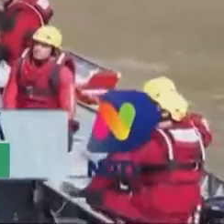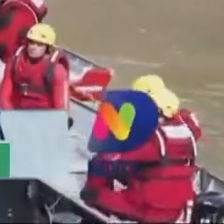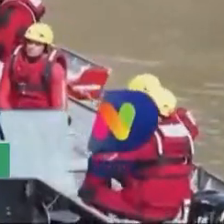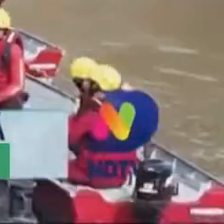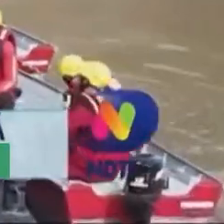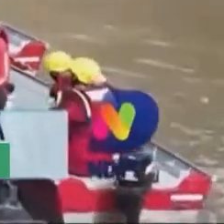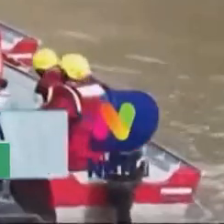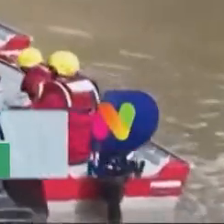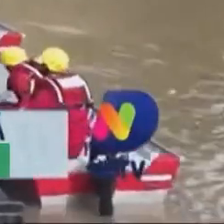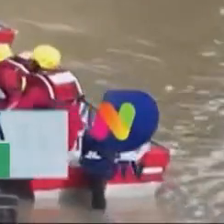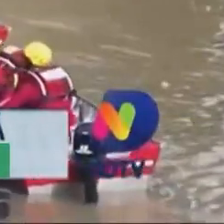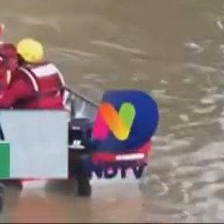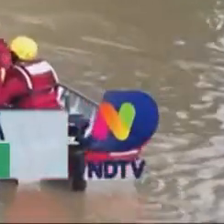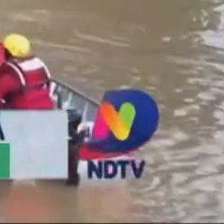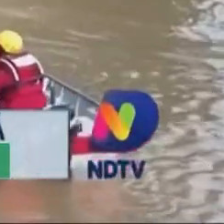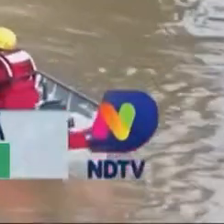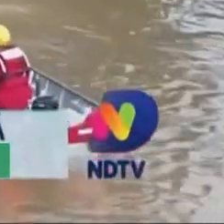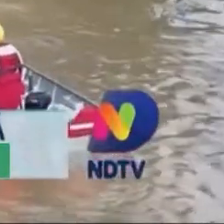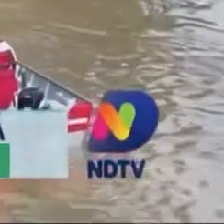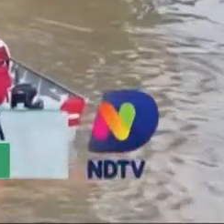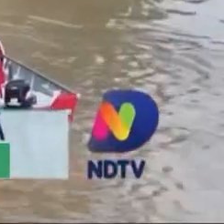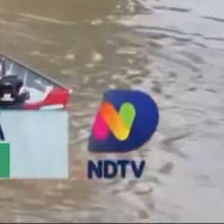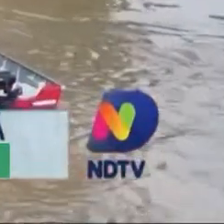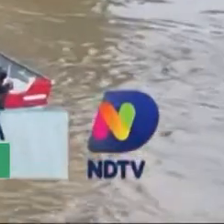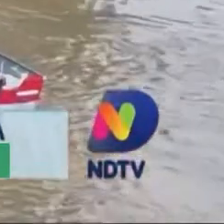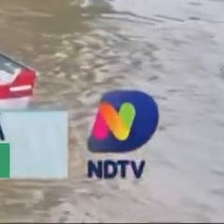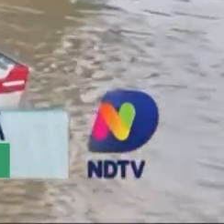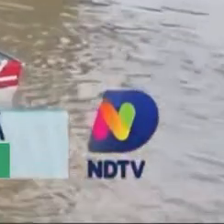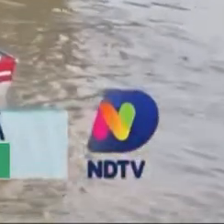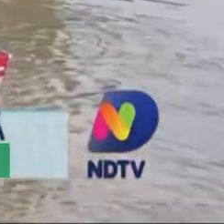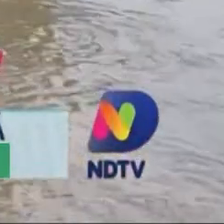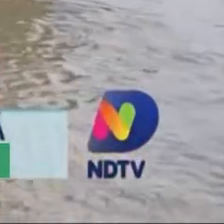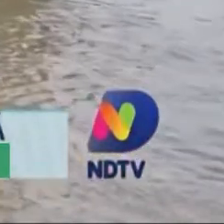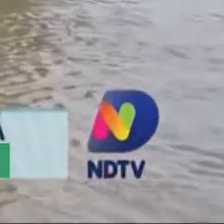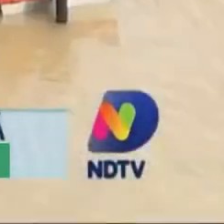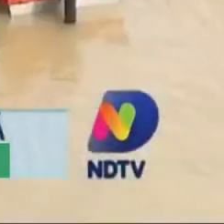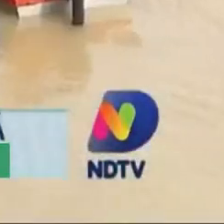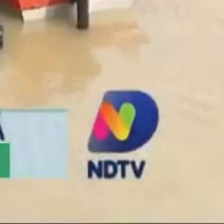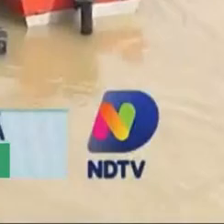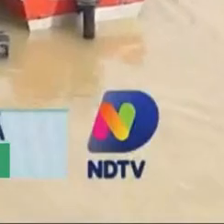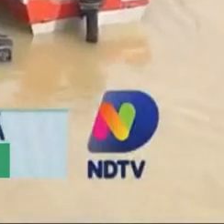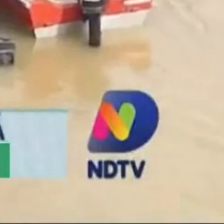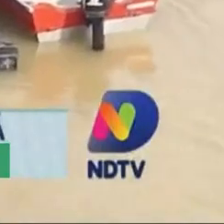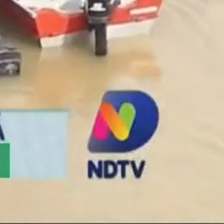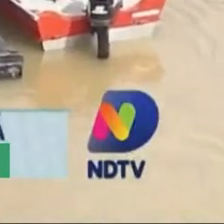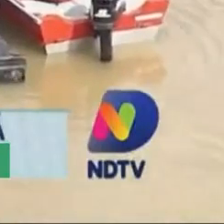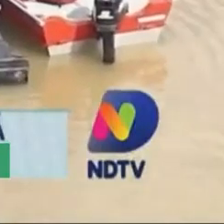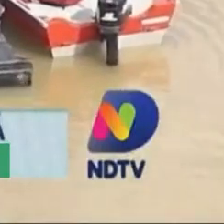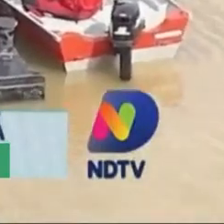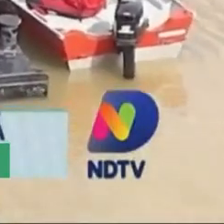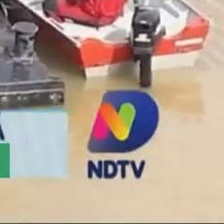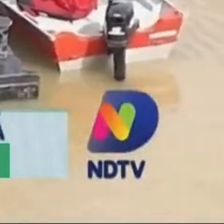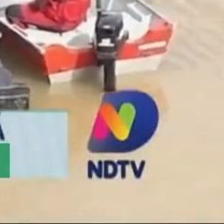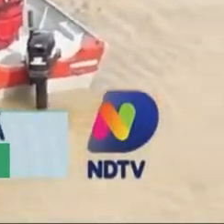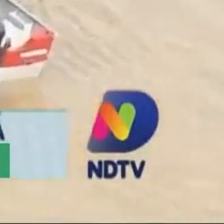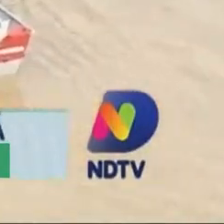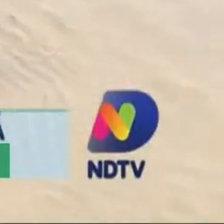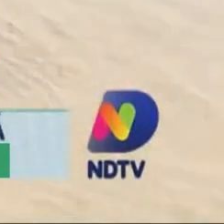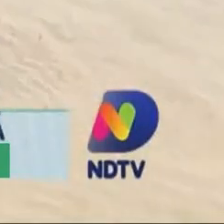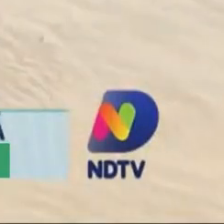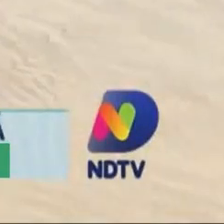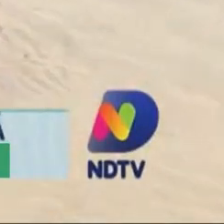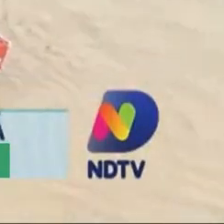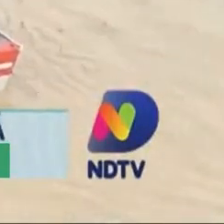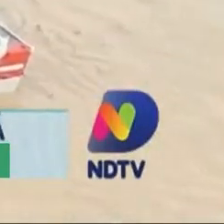que é natural, que é o sedimento, mas também tudo aquilo que é carregado pela inundação, árvores, pedras, e